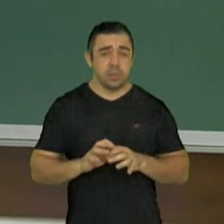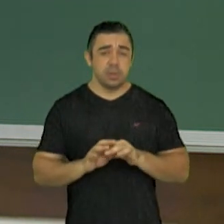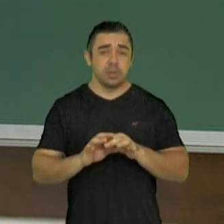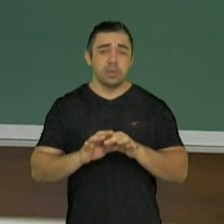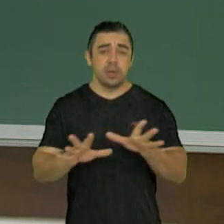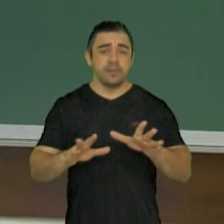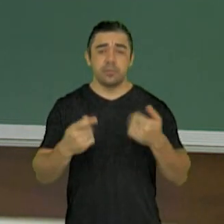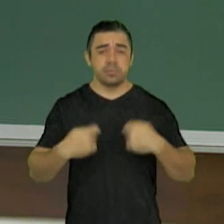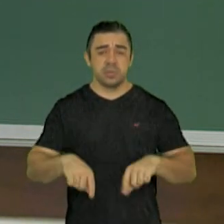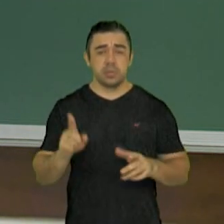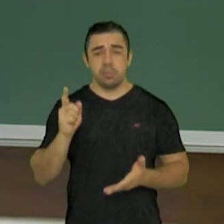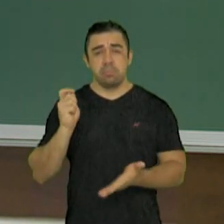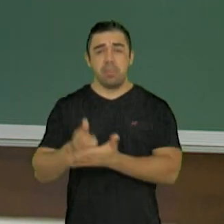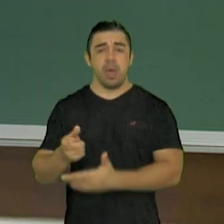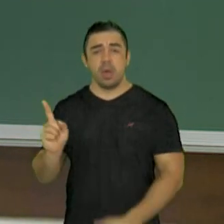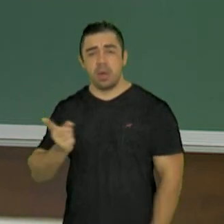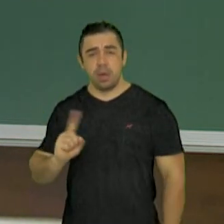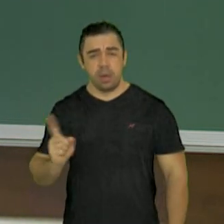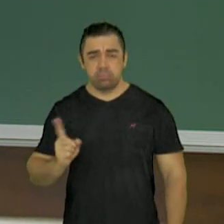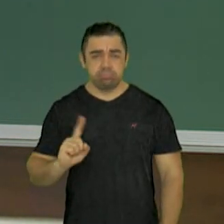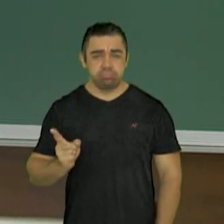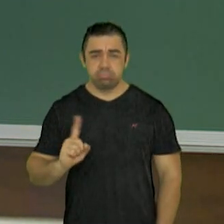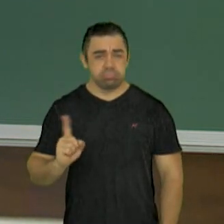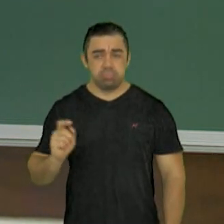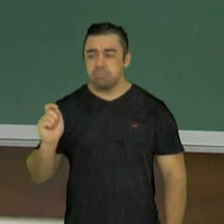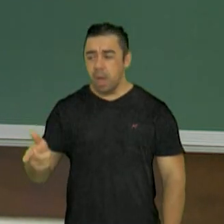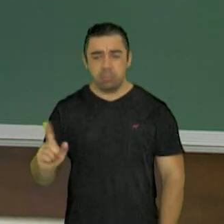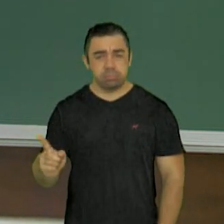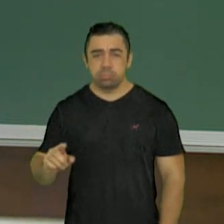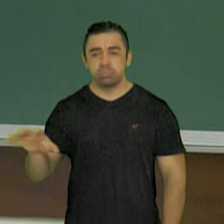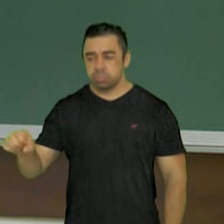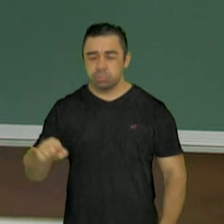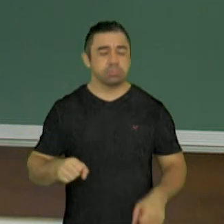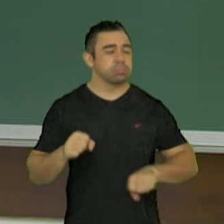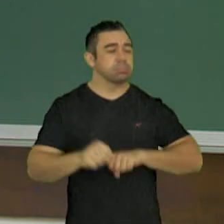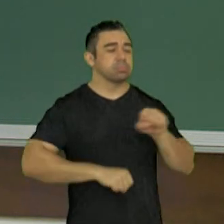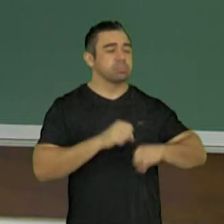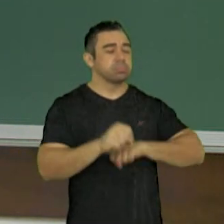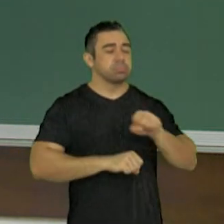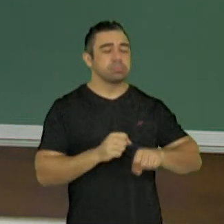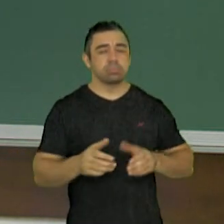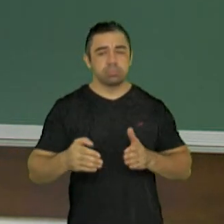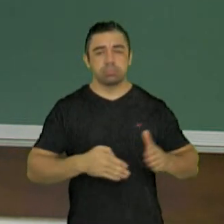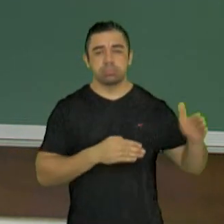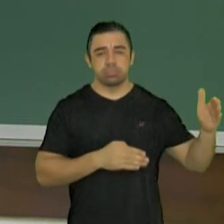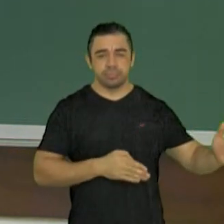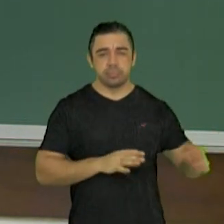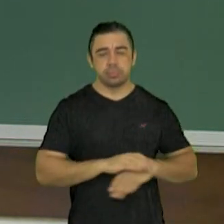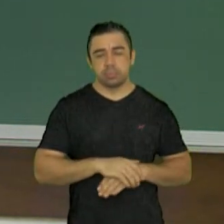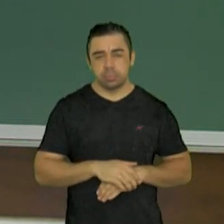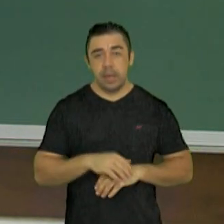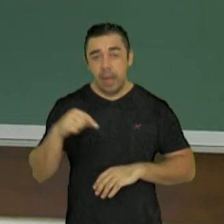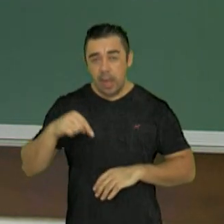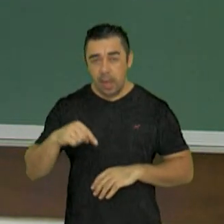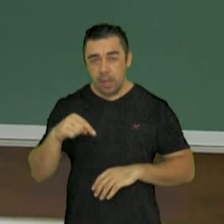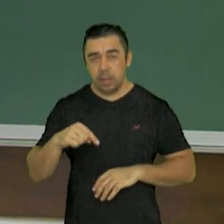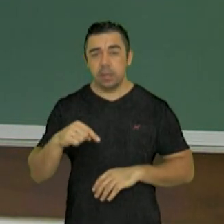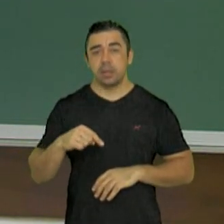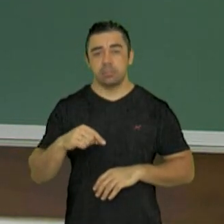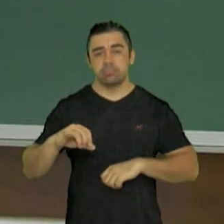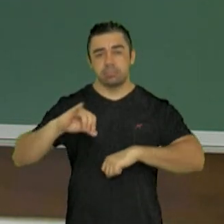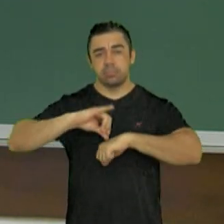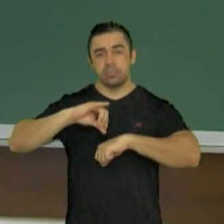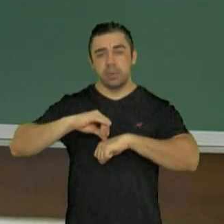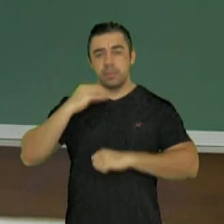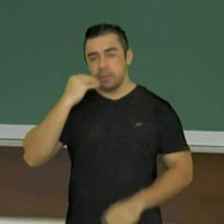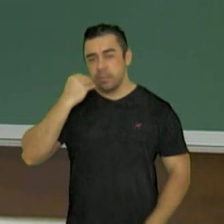lá, você não precisa pagar por elas. Aqui na cidade de Curitiba, aqui na capital, teve uma experiência, mas